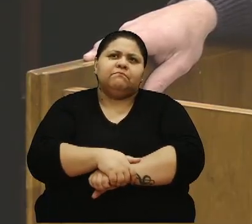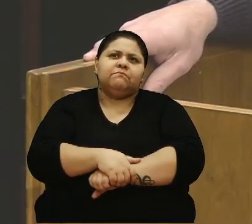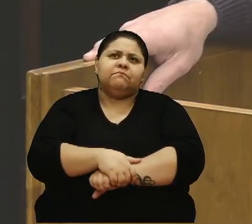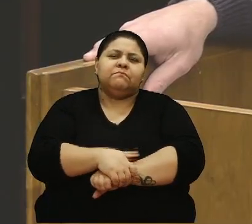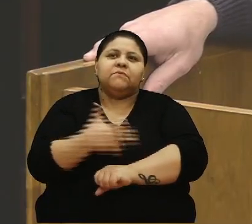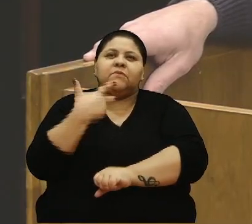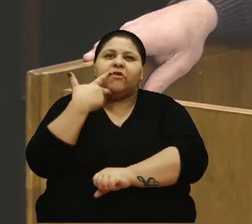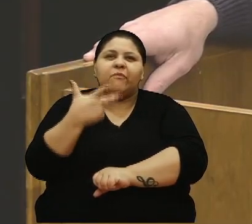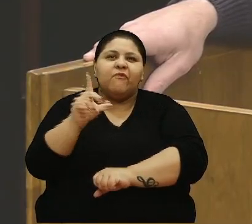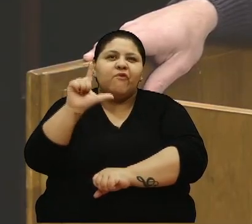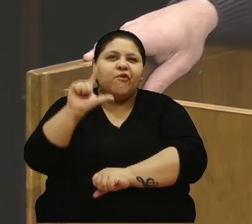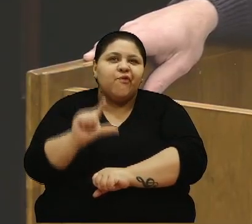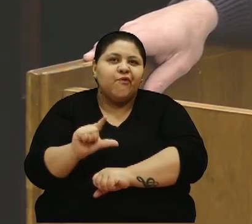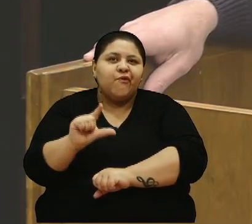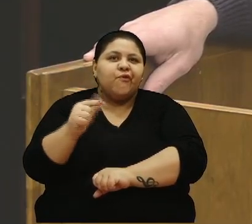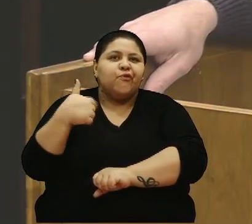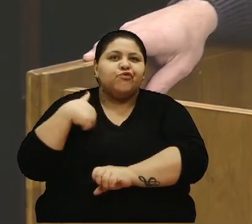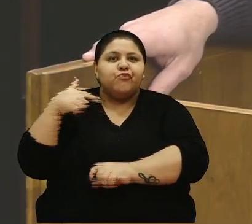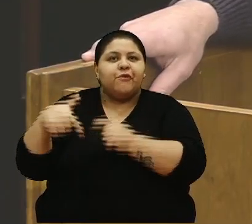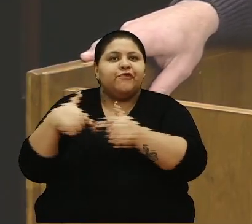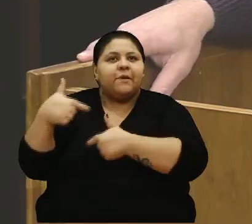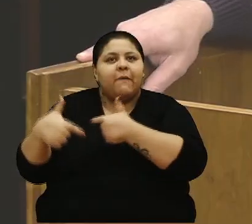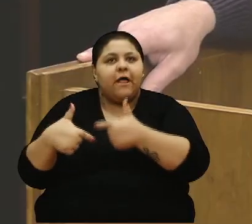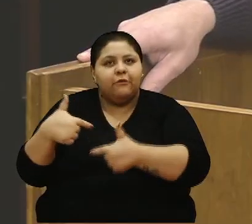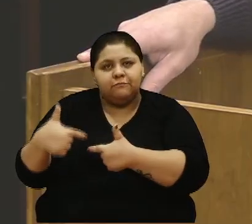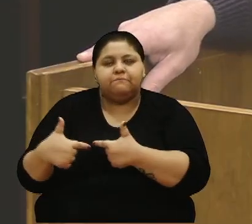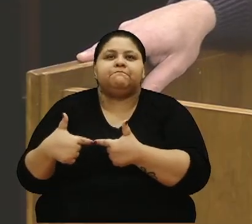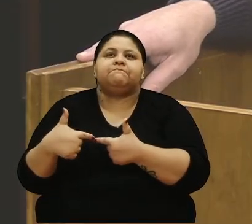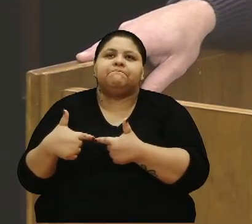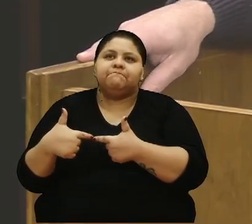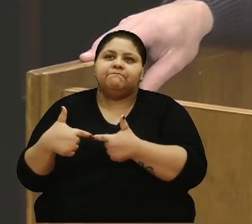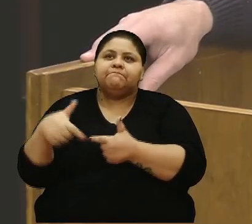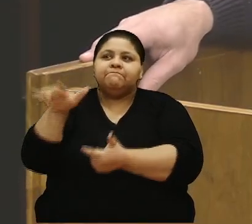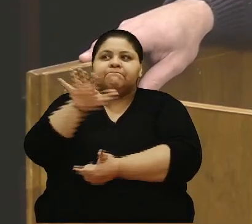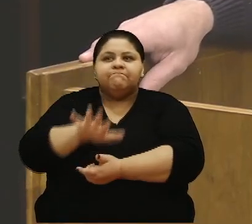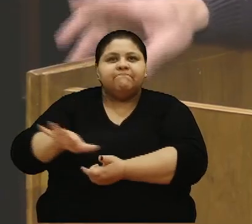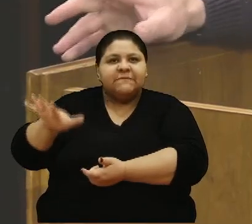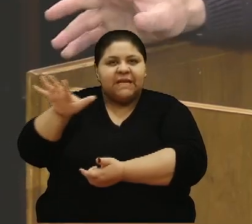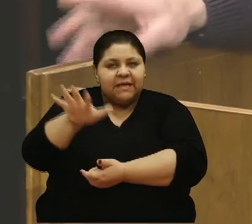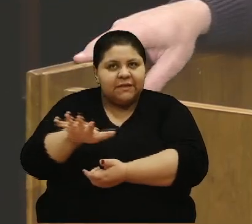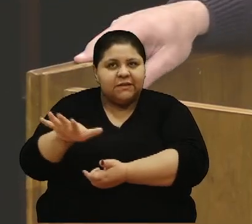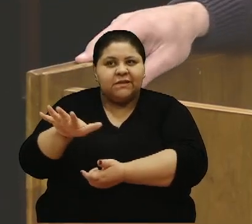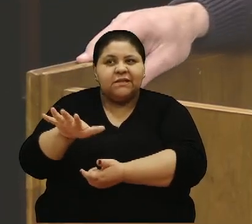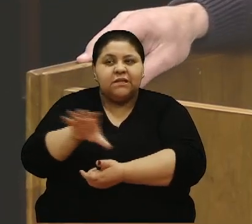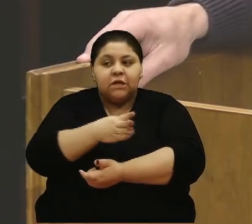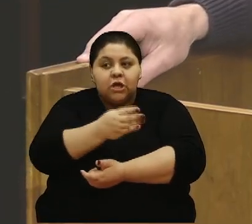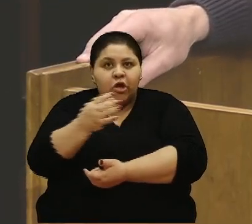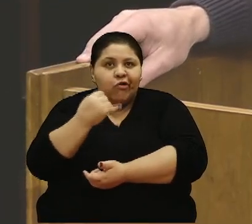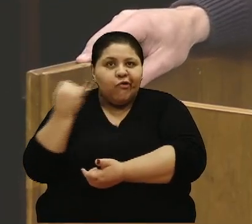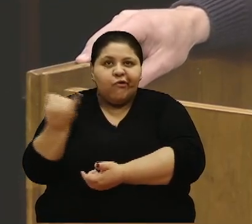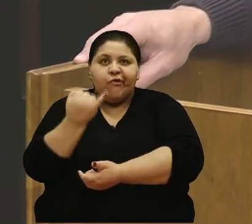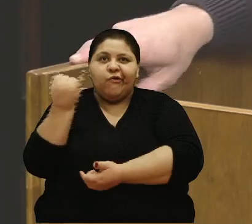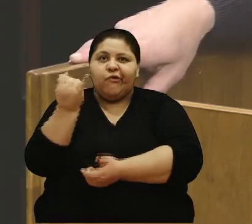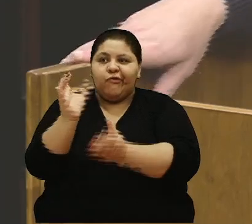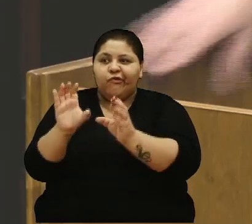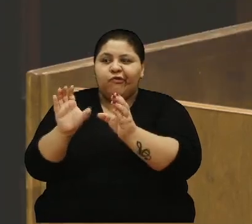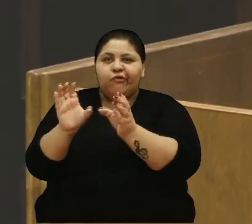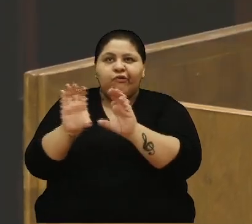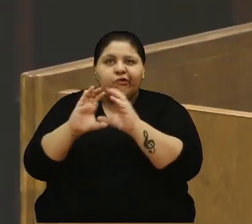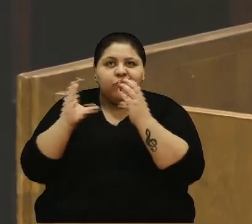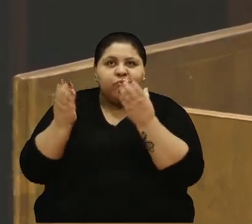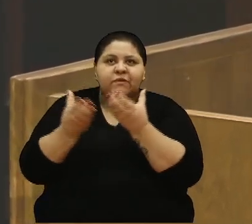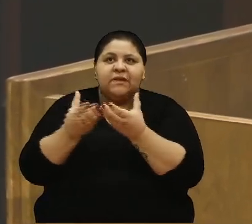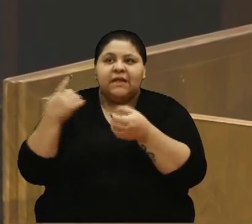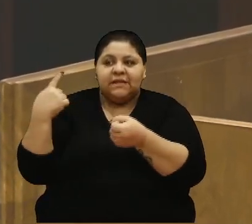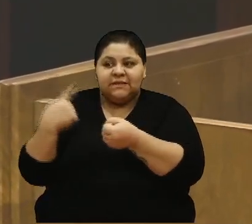para falar um pouco da minha atuação na área muito importante, nas comunidades, cidades